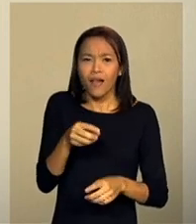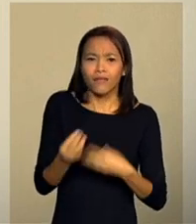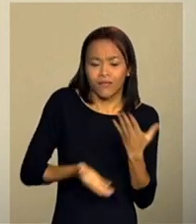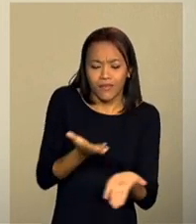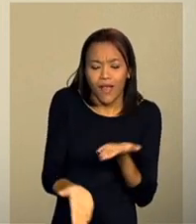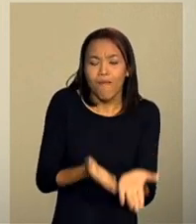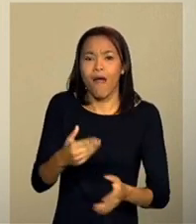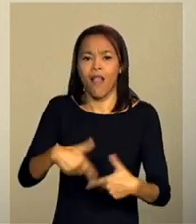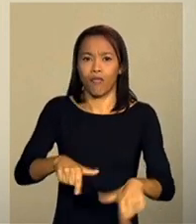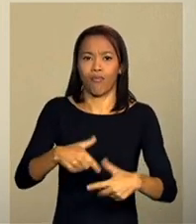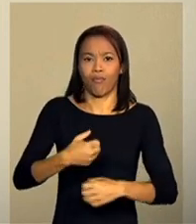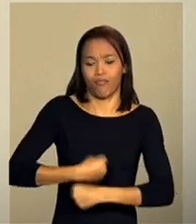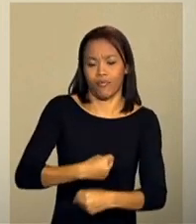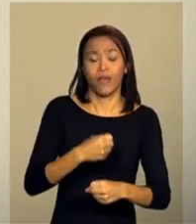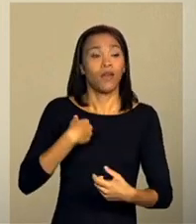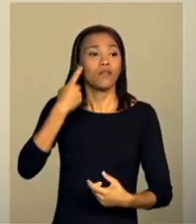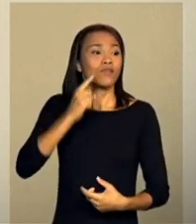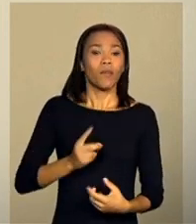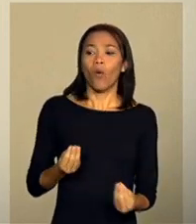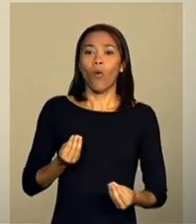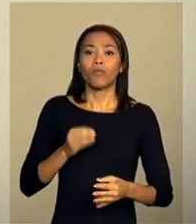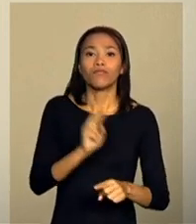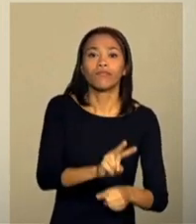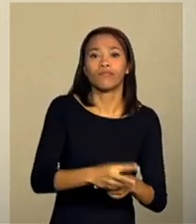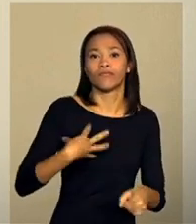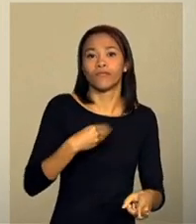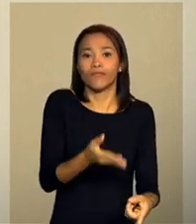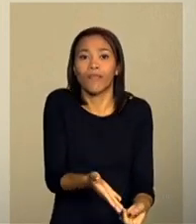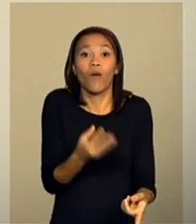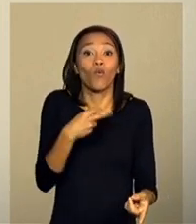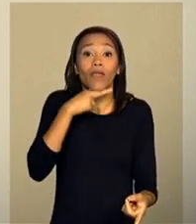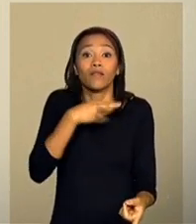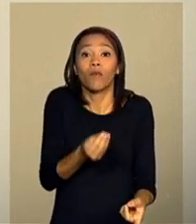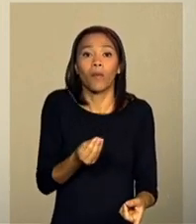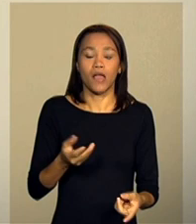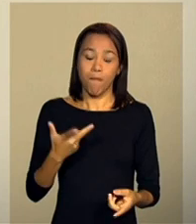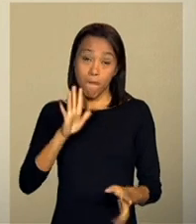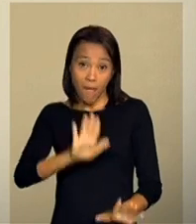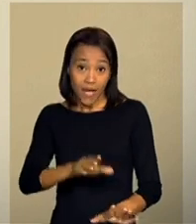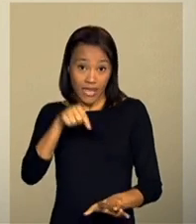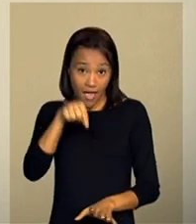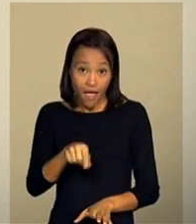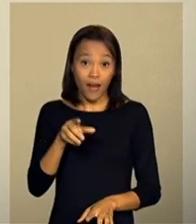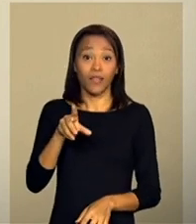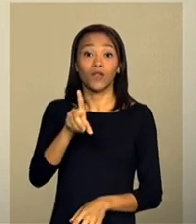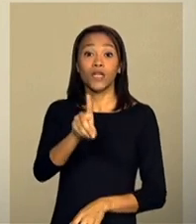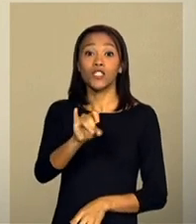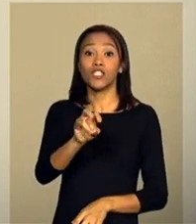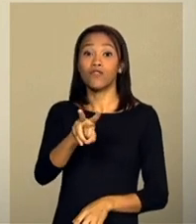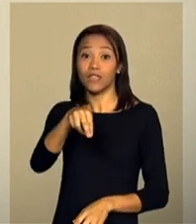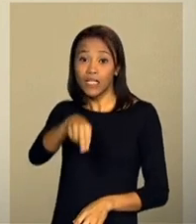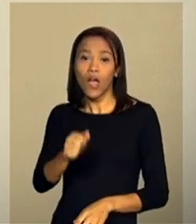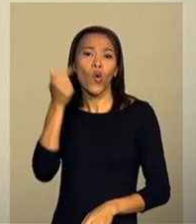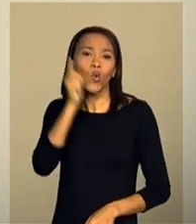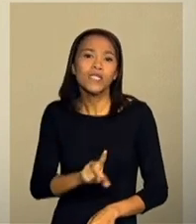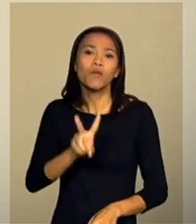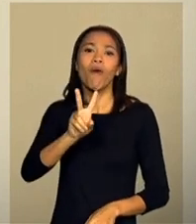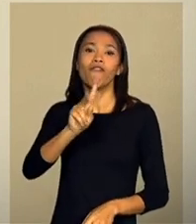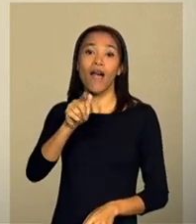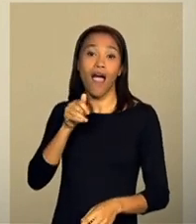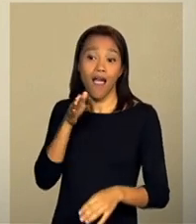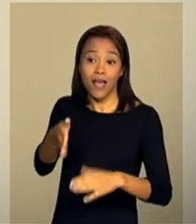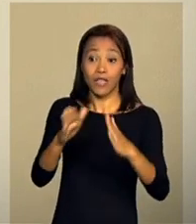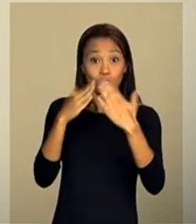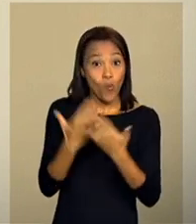doméstica e não tinha com quem deixar o menino em casa mas aí Luciano a Dona Divina conseguiu uma vaga pro Yuri